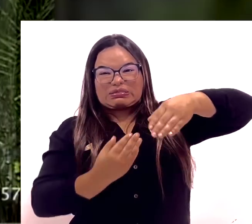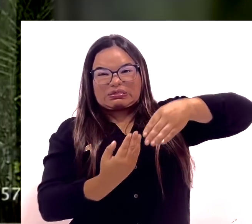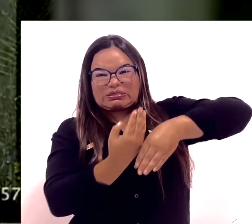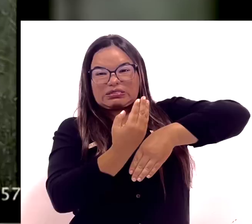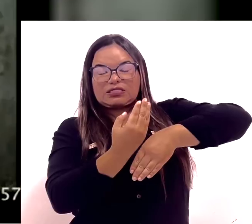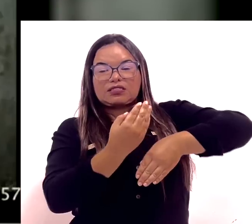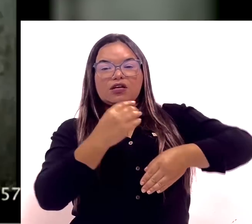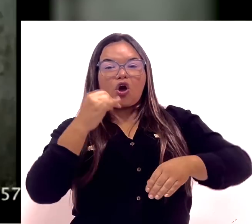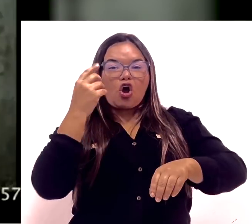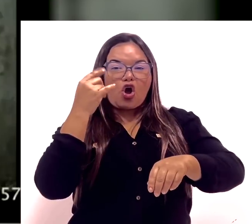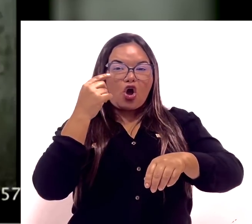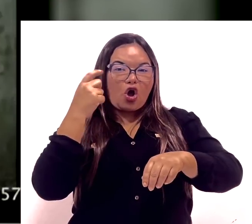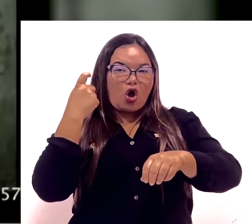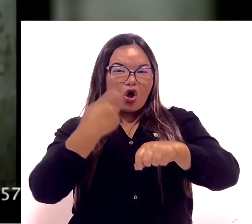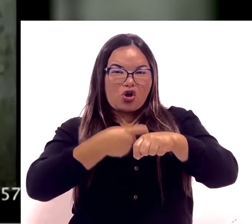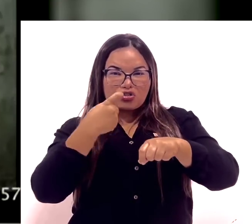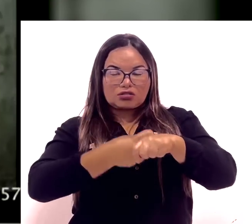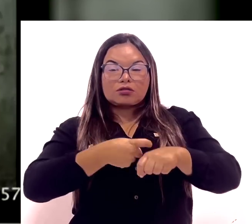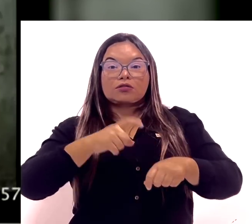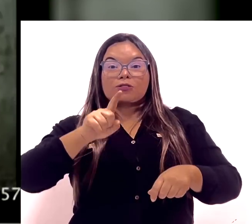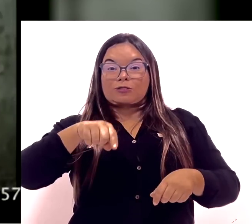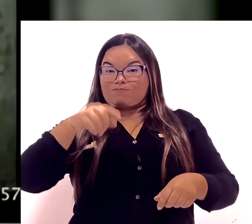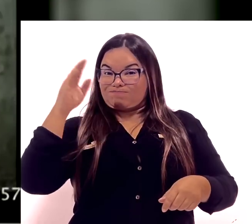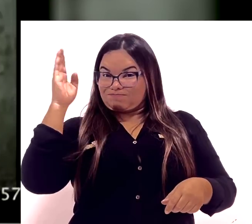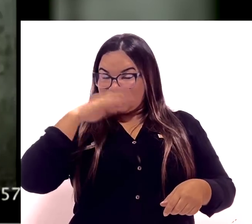ossos. Eles eram muito malvados.